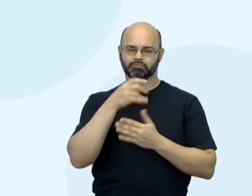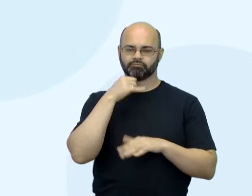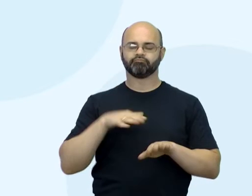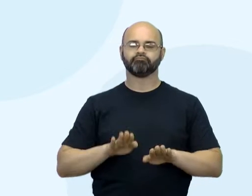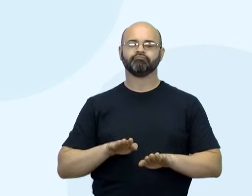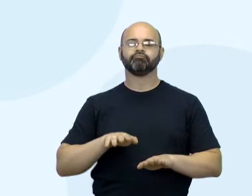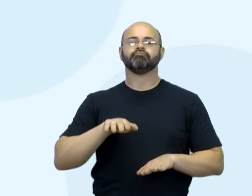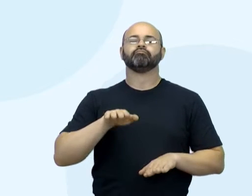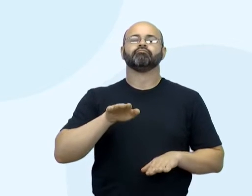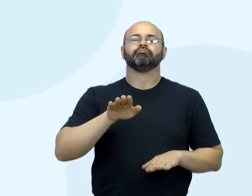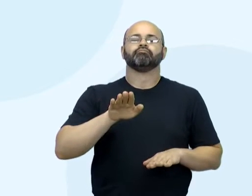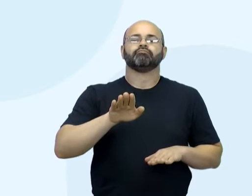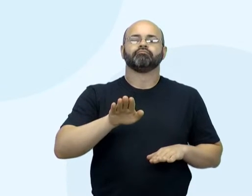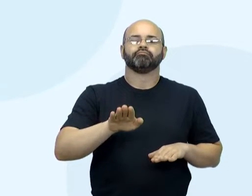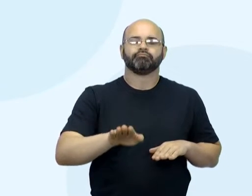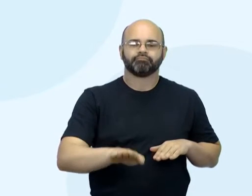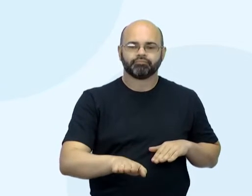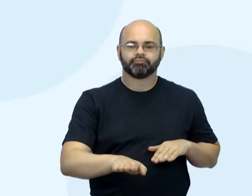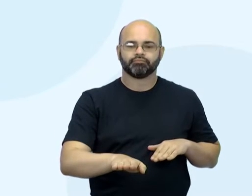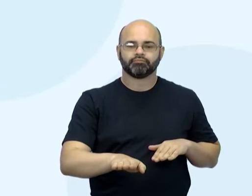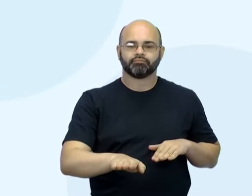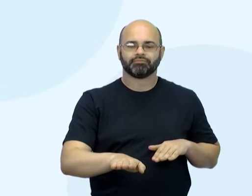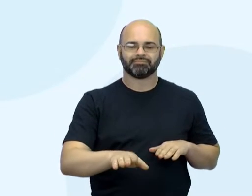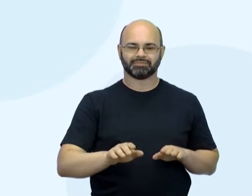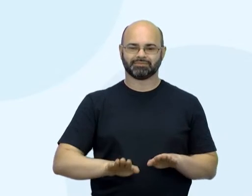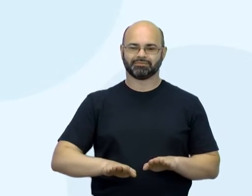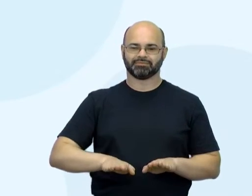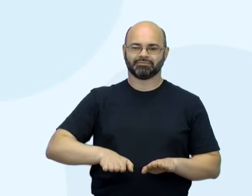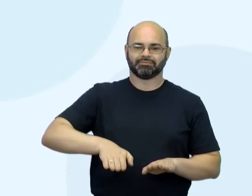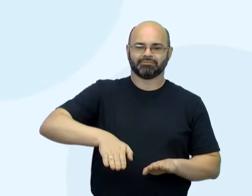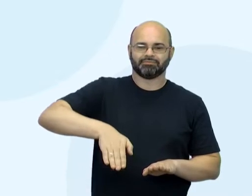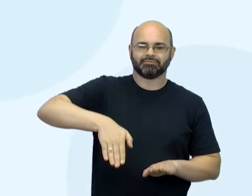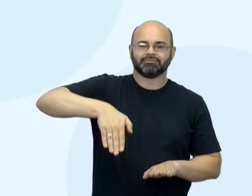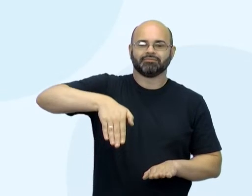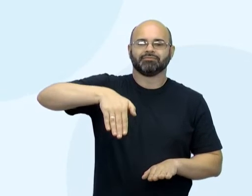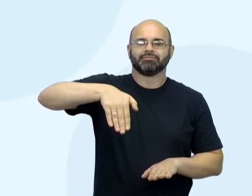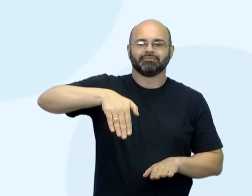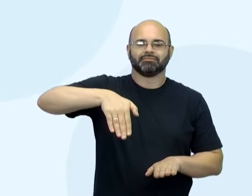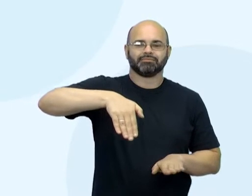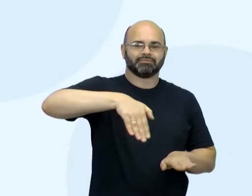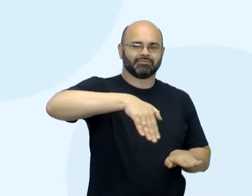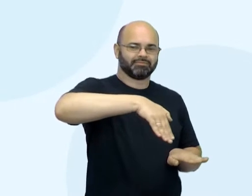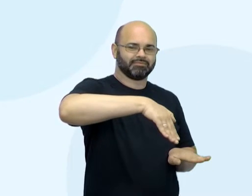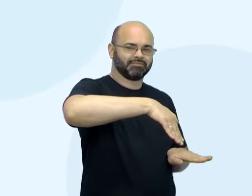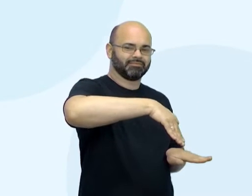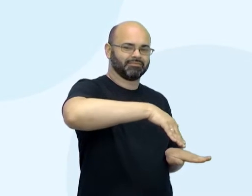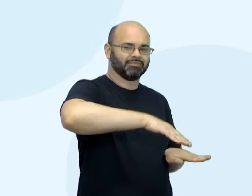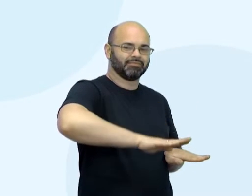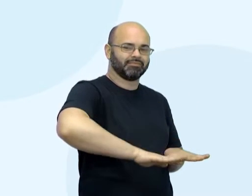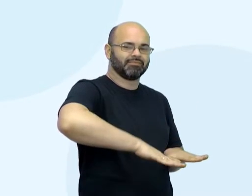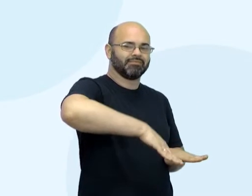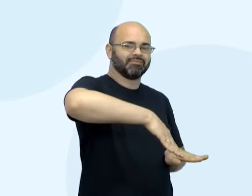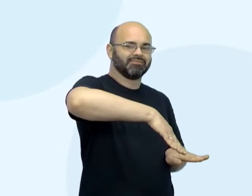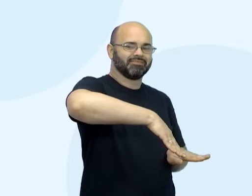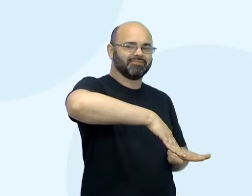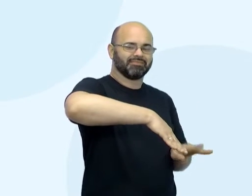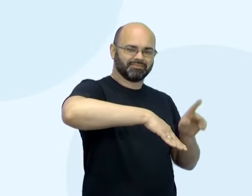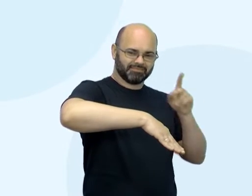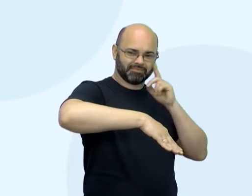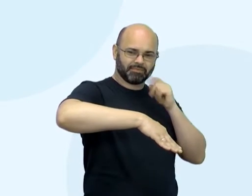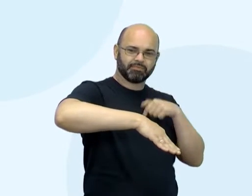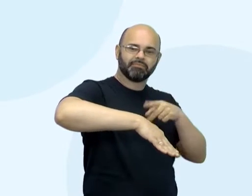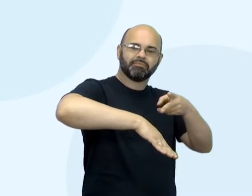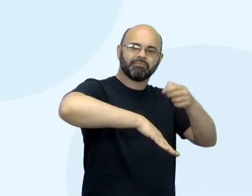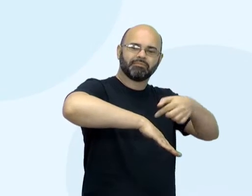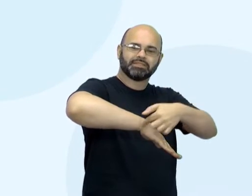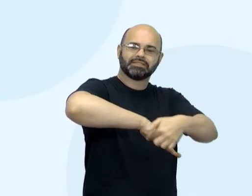caminhar, o primeiro ato é levantar o calcanhar? Olha, eu acho até que rimou, hein? Para andar é preciso levantar o